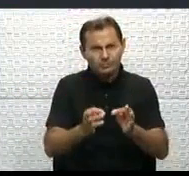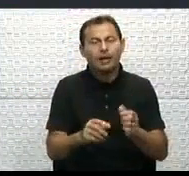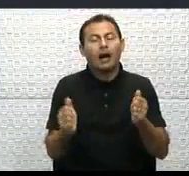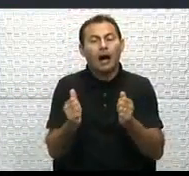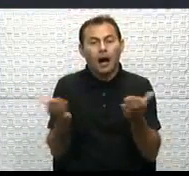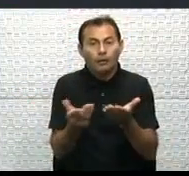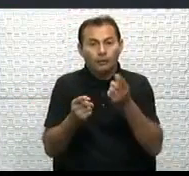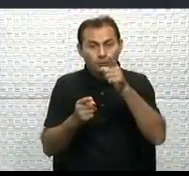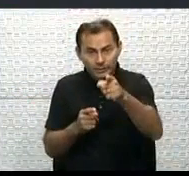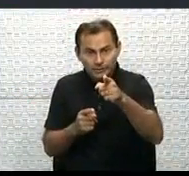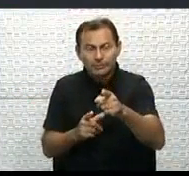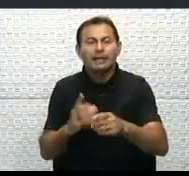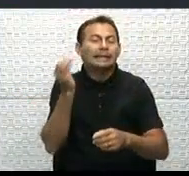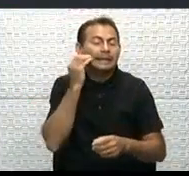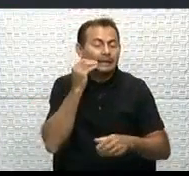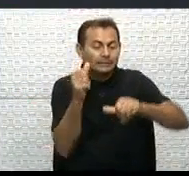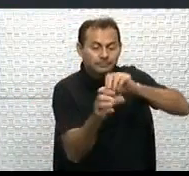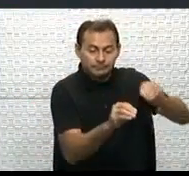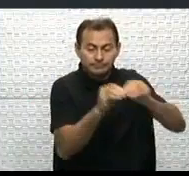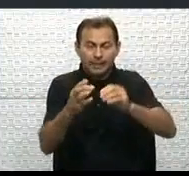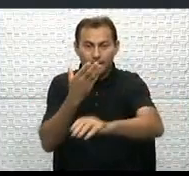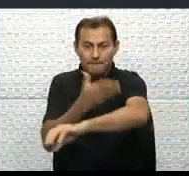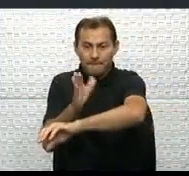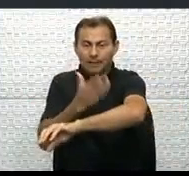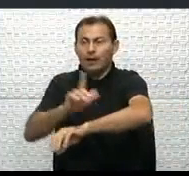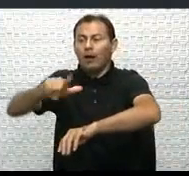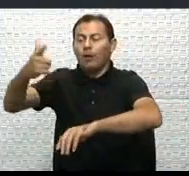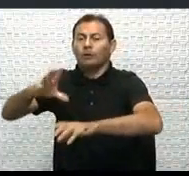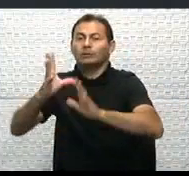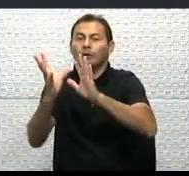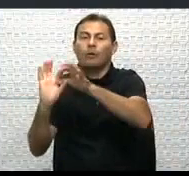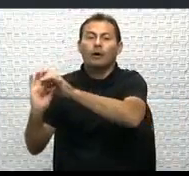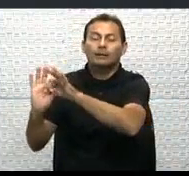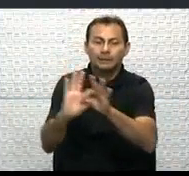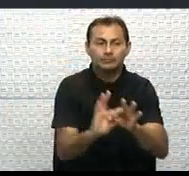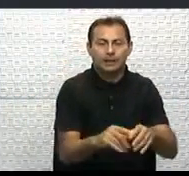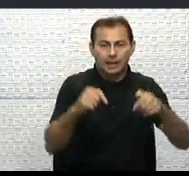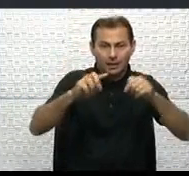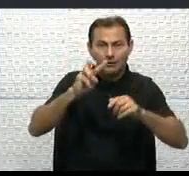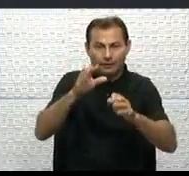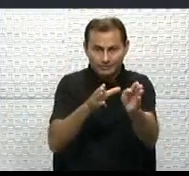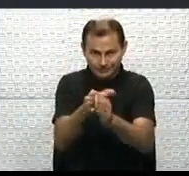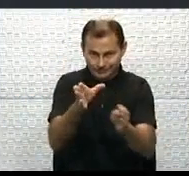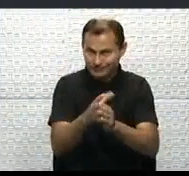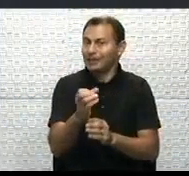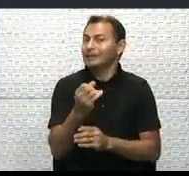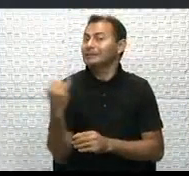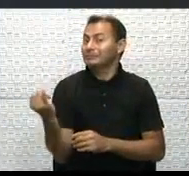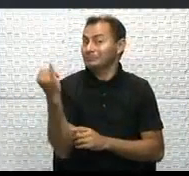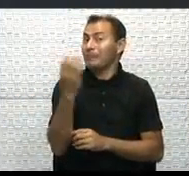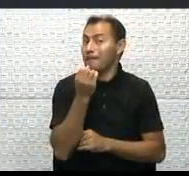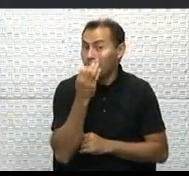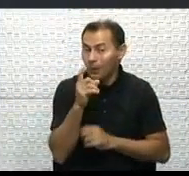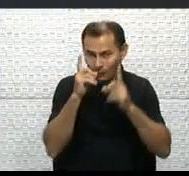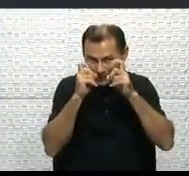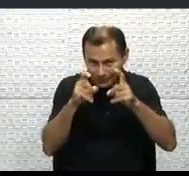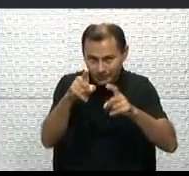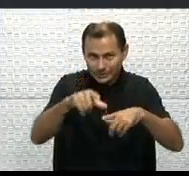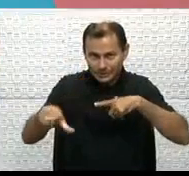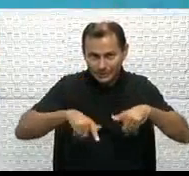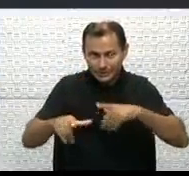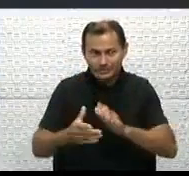com você agora. Tente transferir essa prática para outros contextos. Aqui vai uma situação bem interessante para você